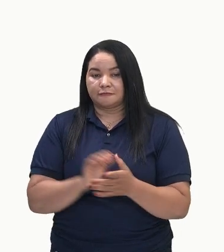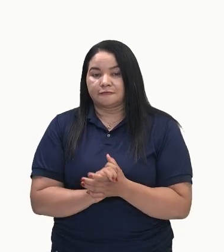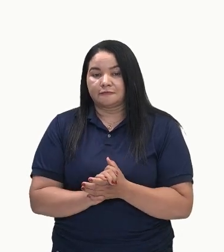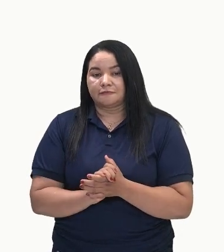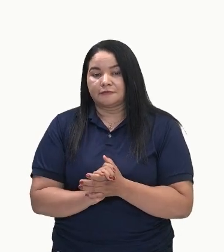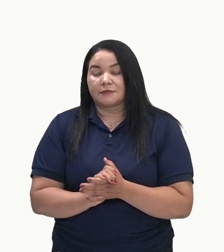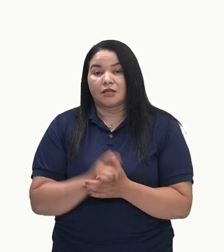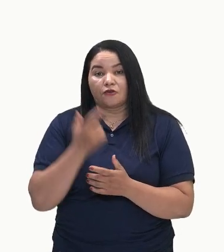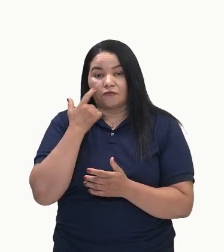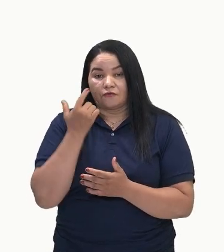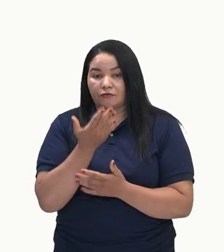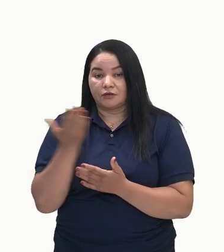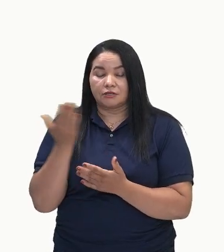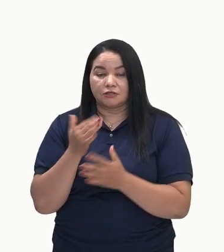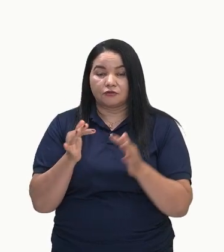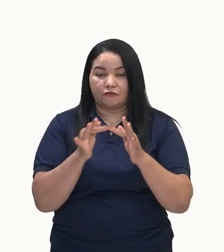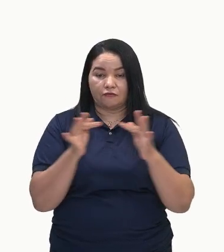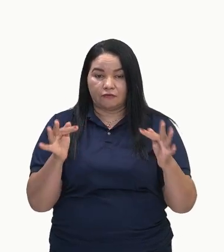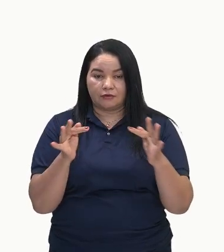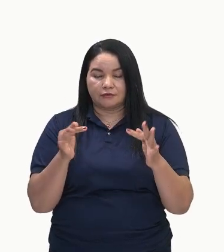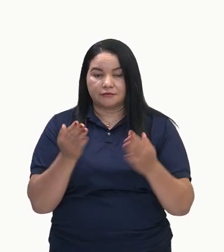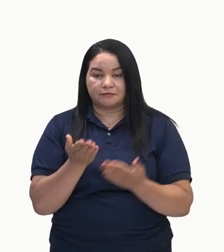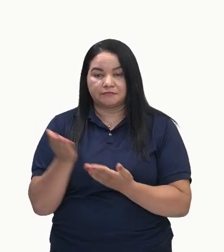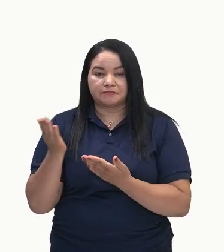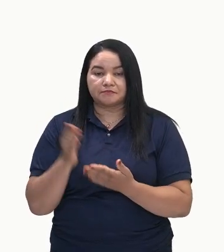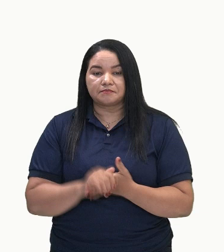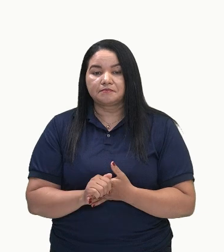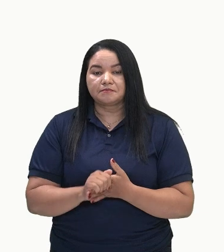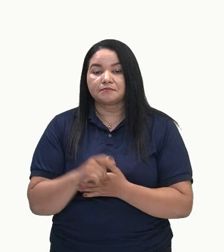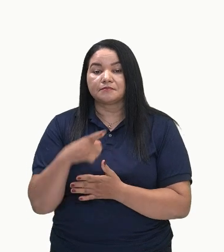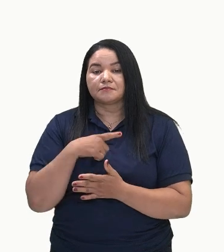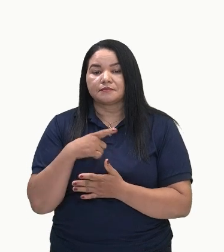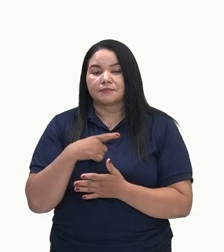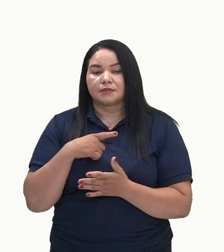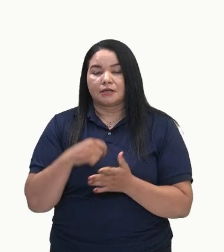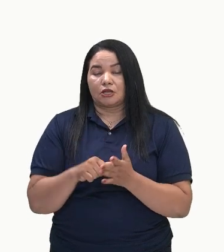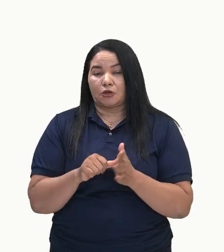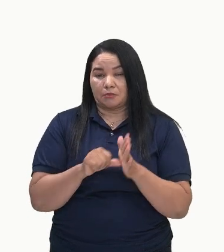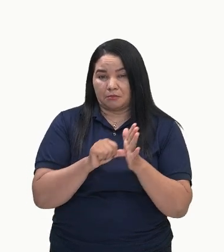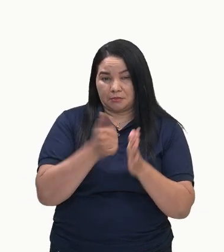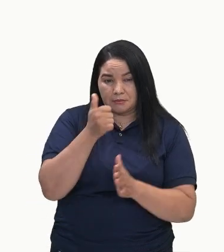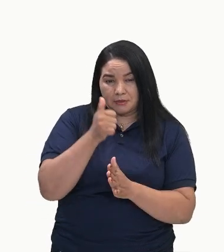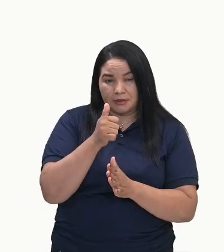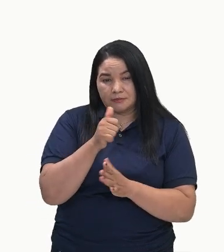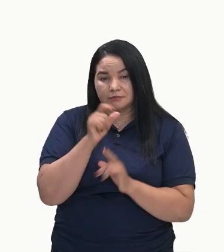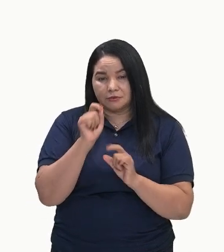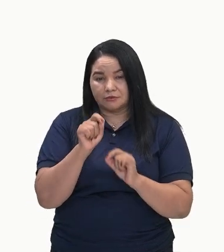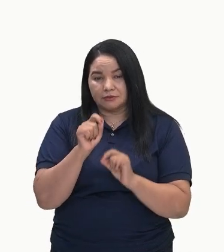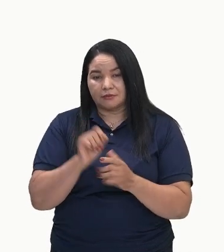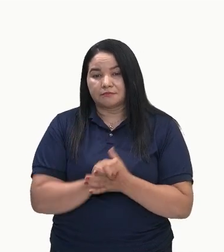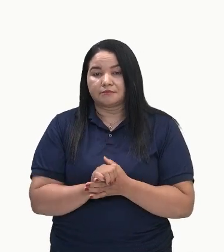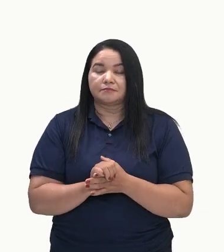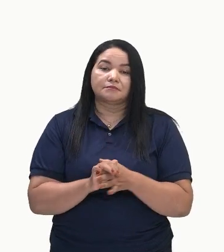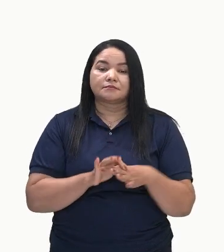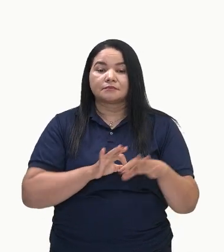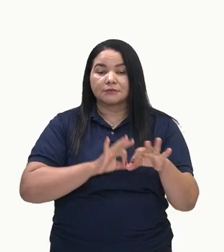Firstly, prepare the ingredients. Olha só, primeiramente, prepare the